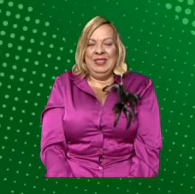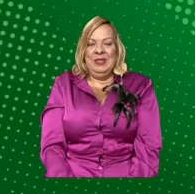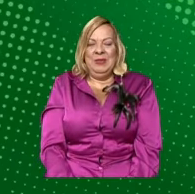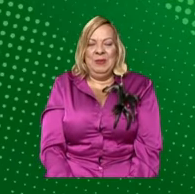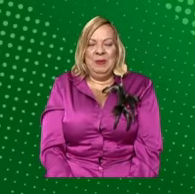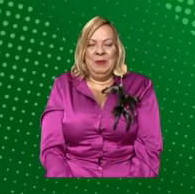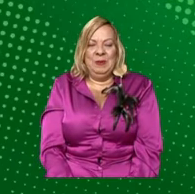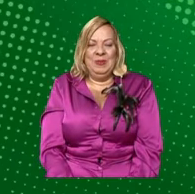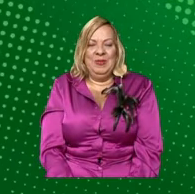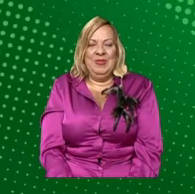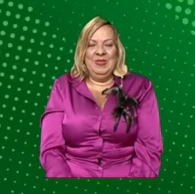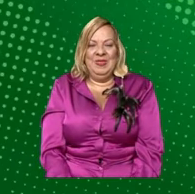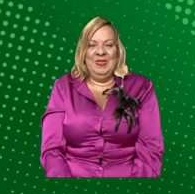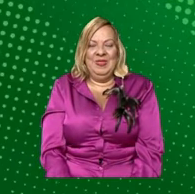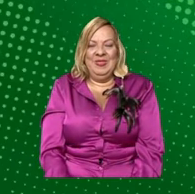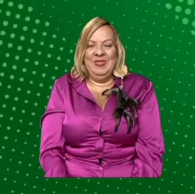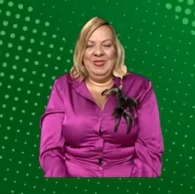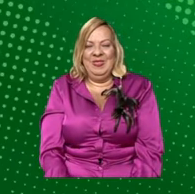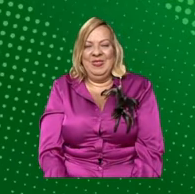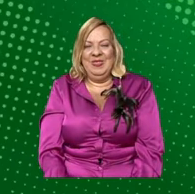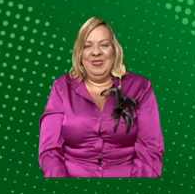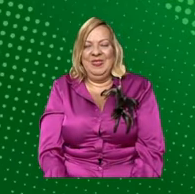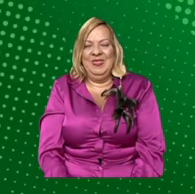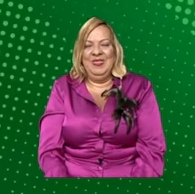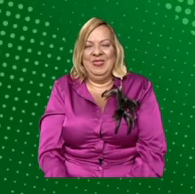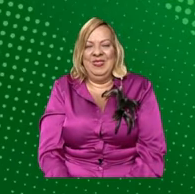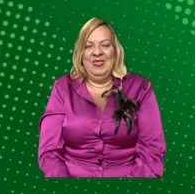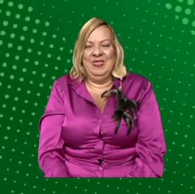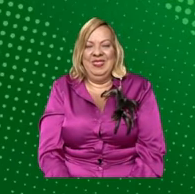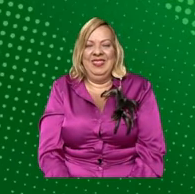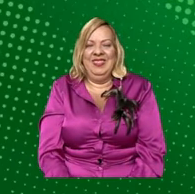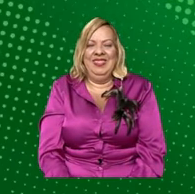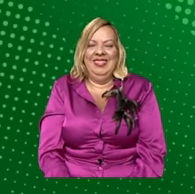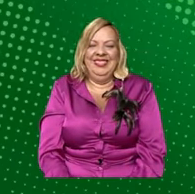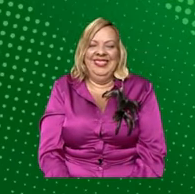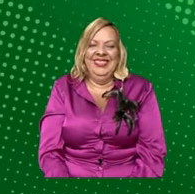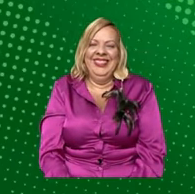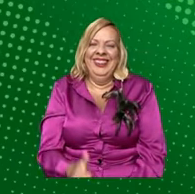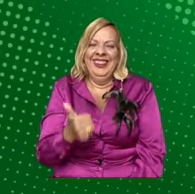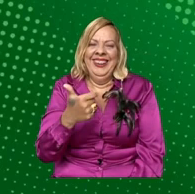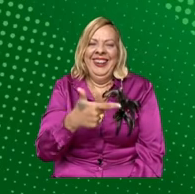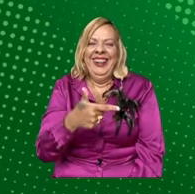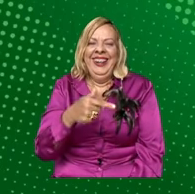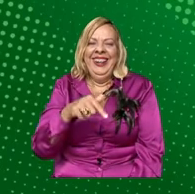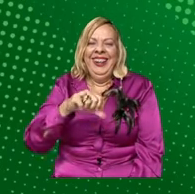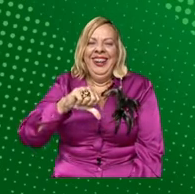Quente, R$1.000 para você, Gisélia. R$1.000 aqui também, que chegam para